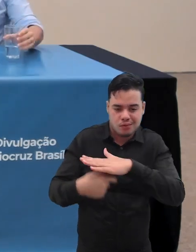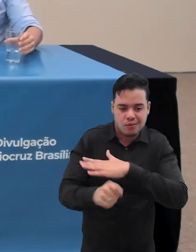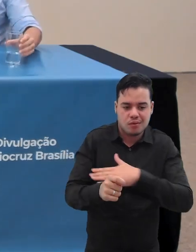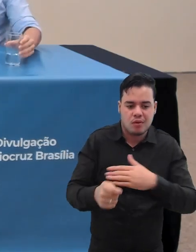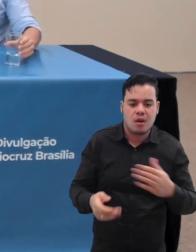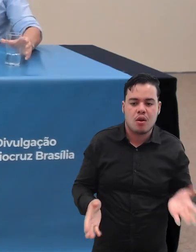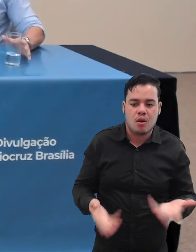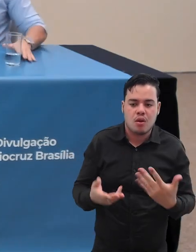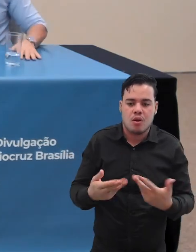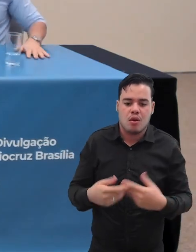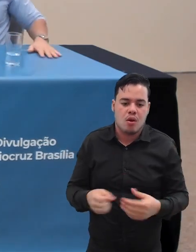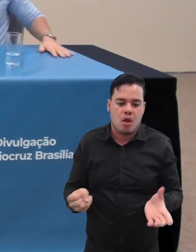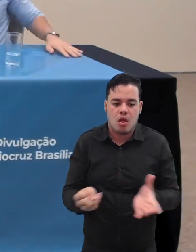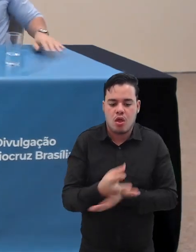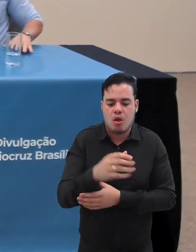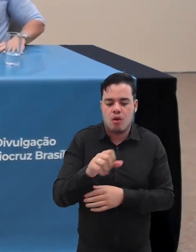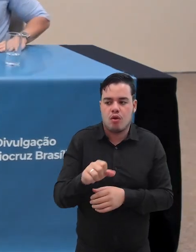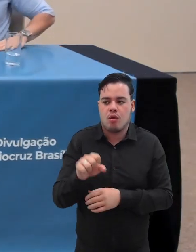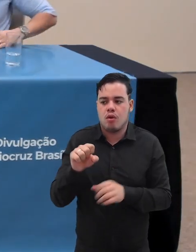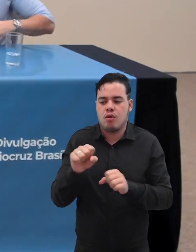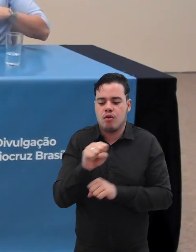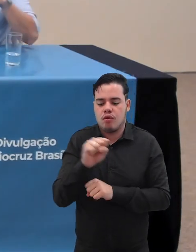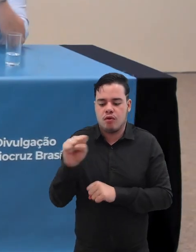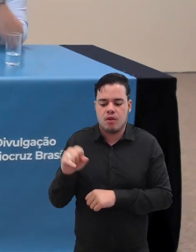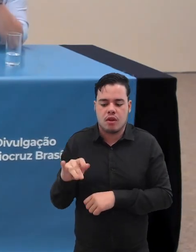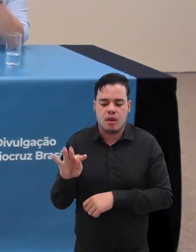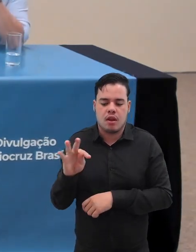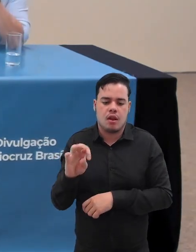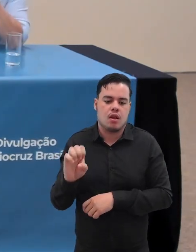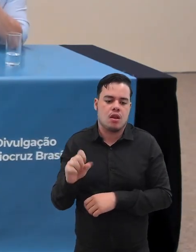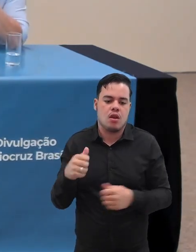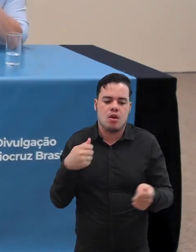do site, enfim, junto com outros